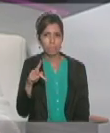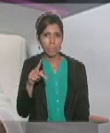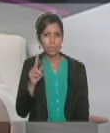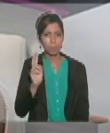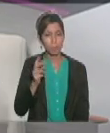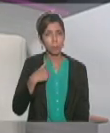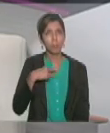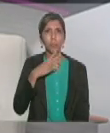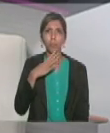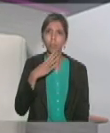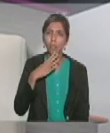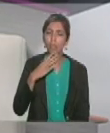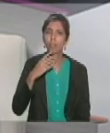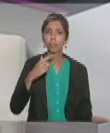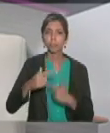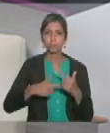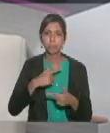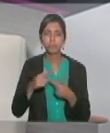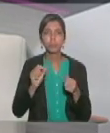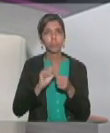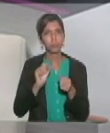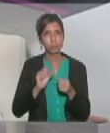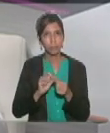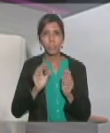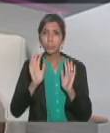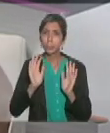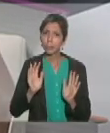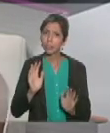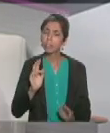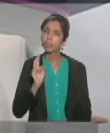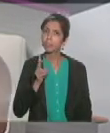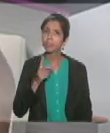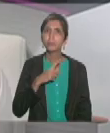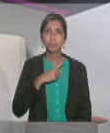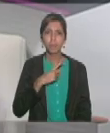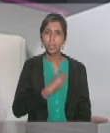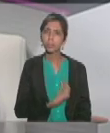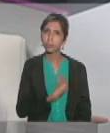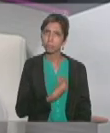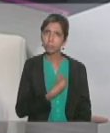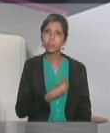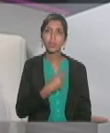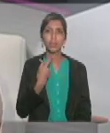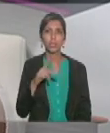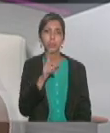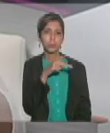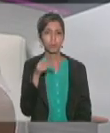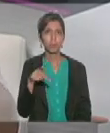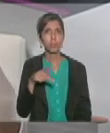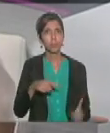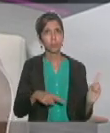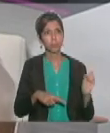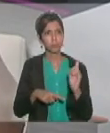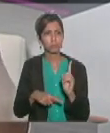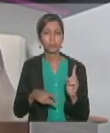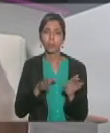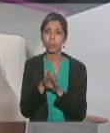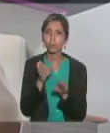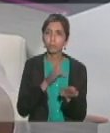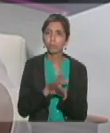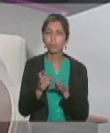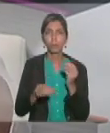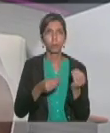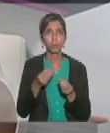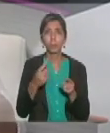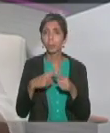próprio conhecimento, esteja participando desse processo todo, ainda tem que existir a figura do professor orientando isso